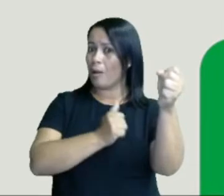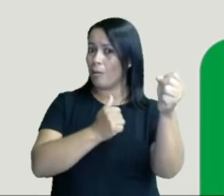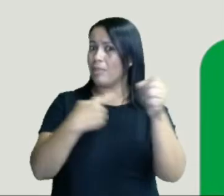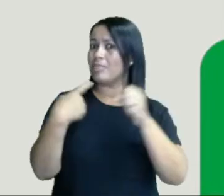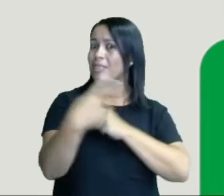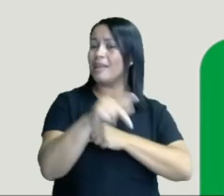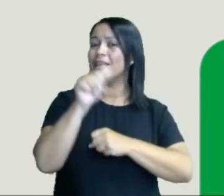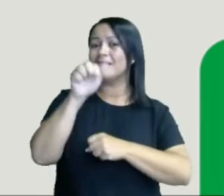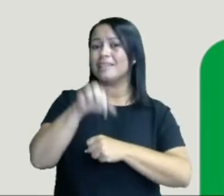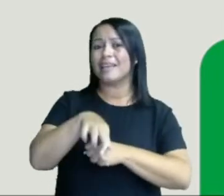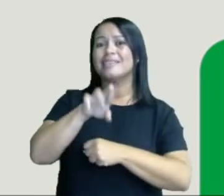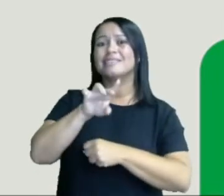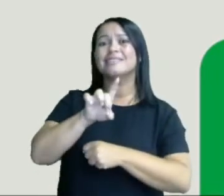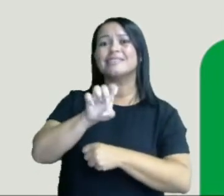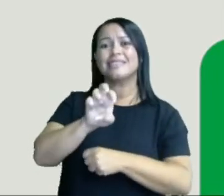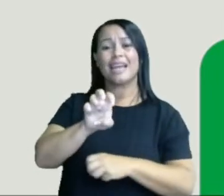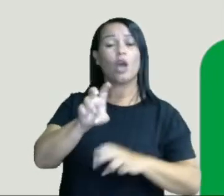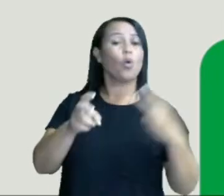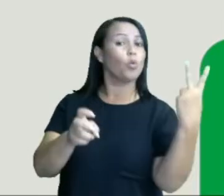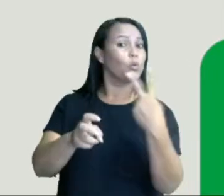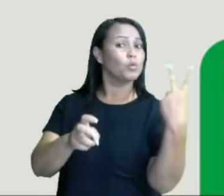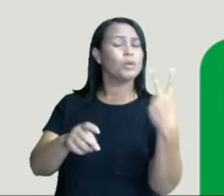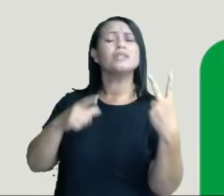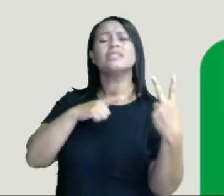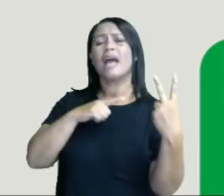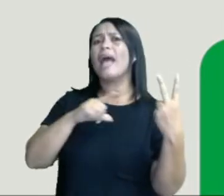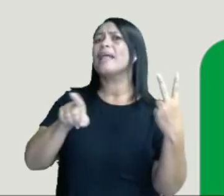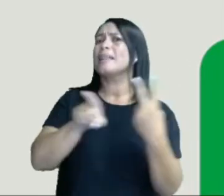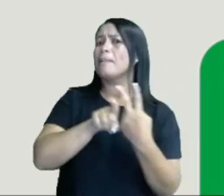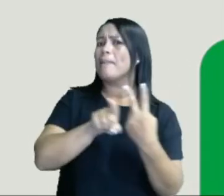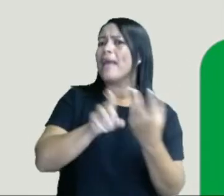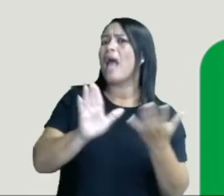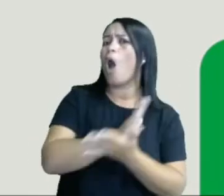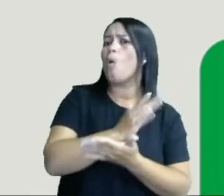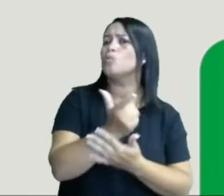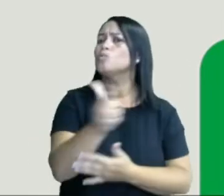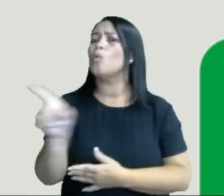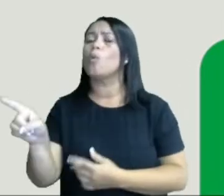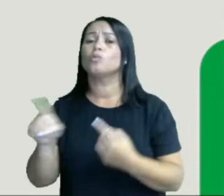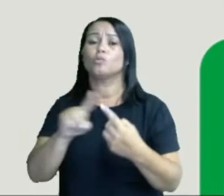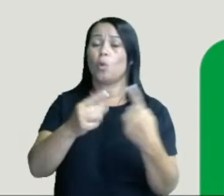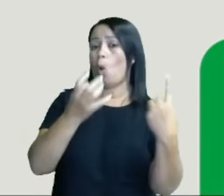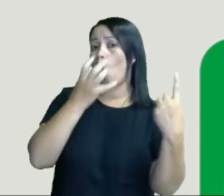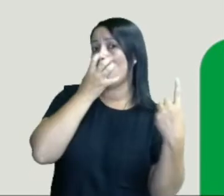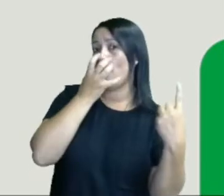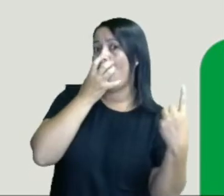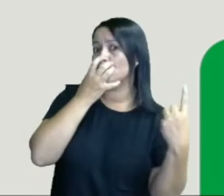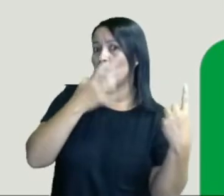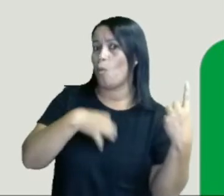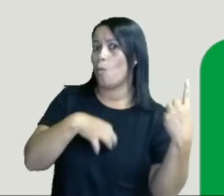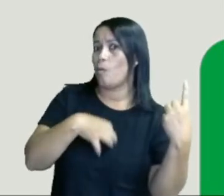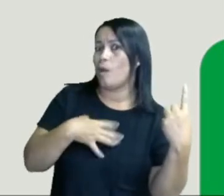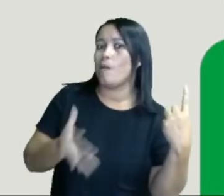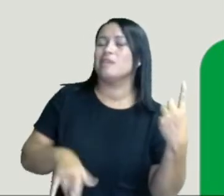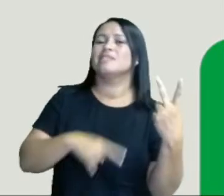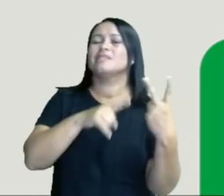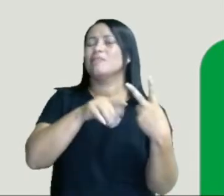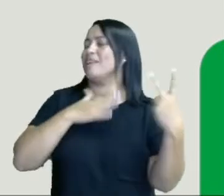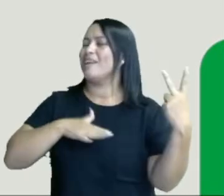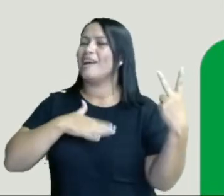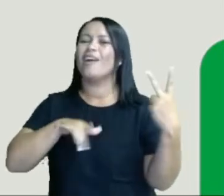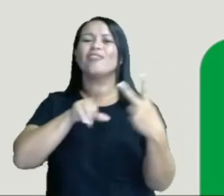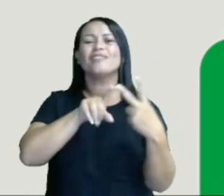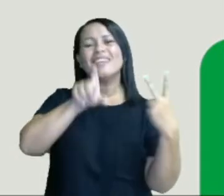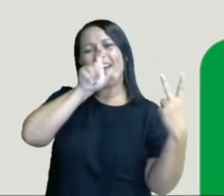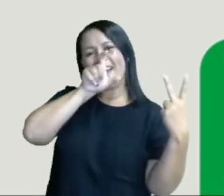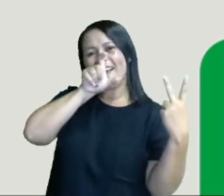André e o André. Nós temos também alguns outros personagens, como o cachorro feroz e a